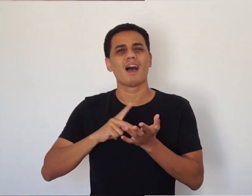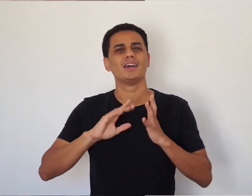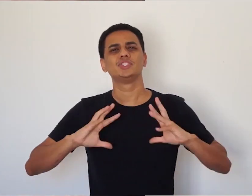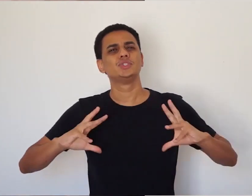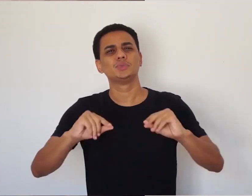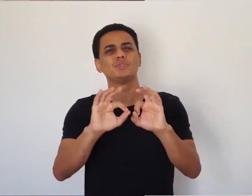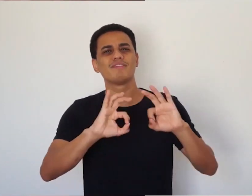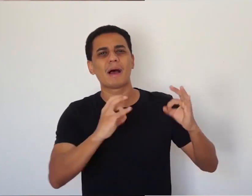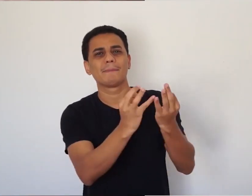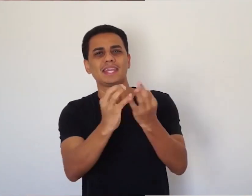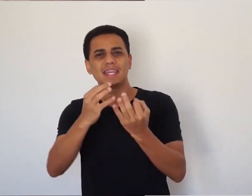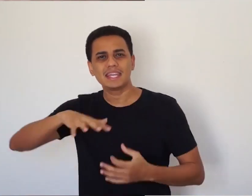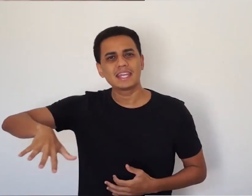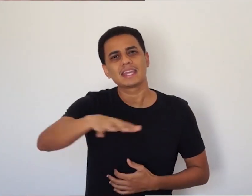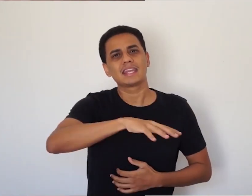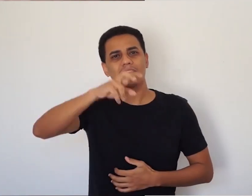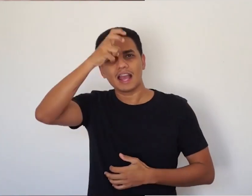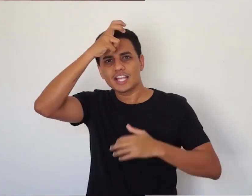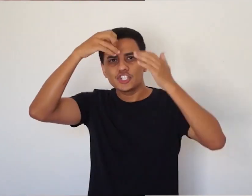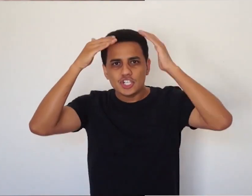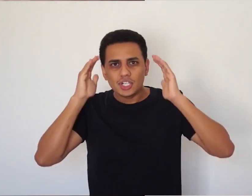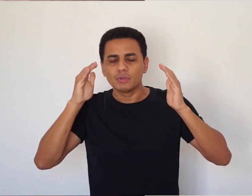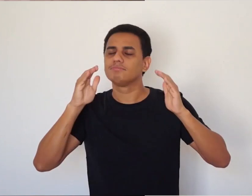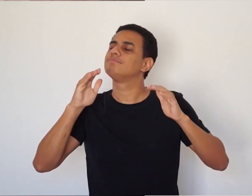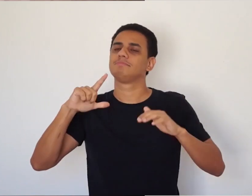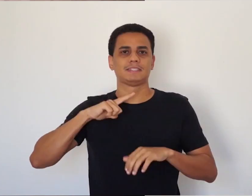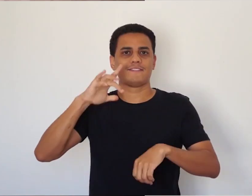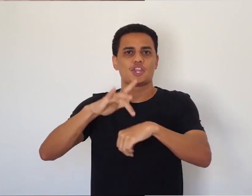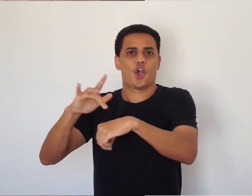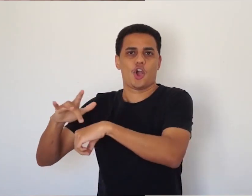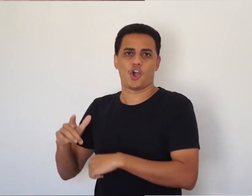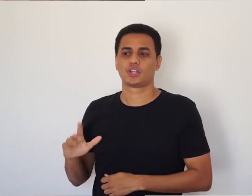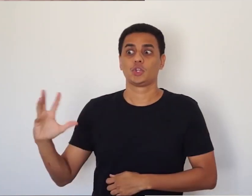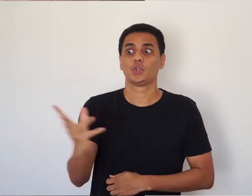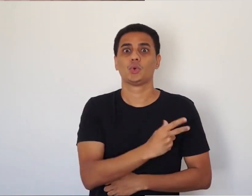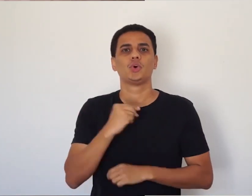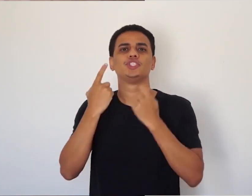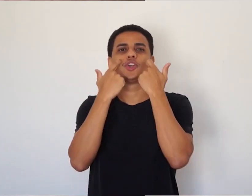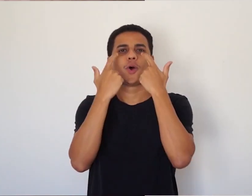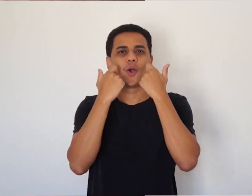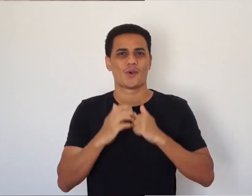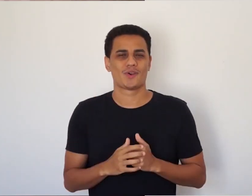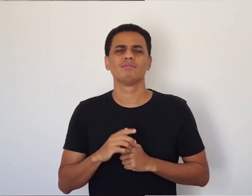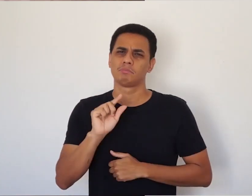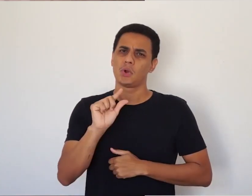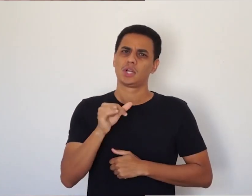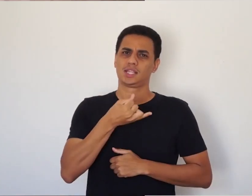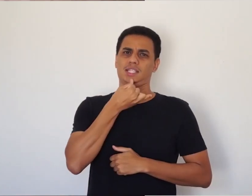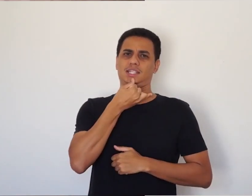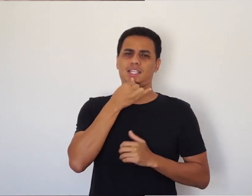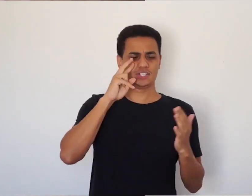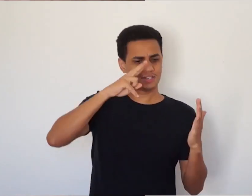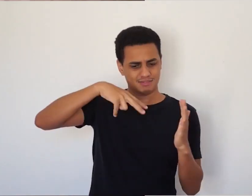Na verdade, todas as famílias do Egito foram tocadas, todas as famílias do Egito choraram. E